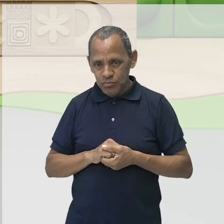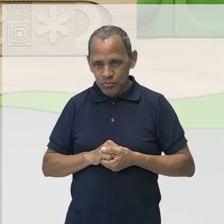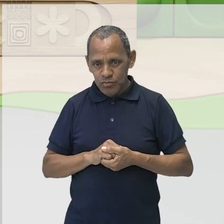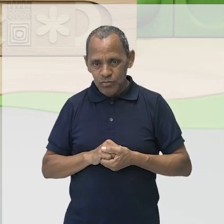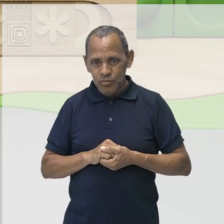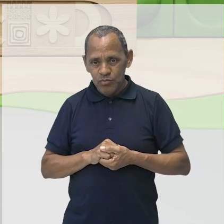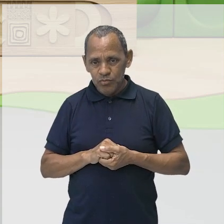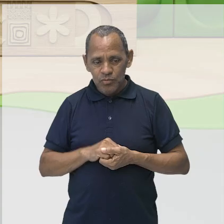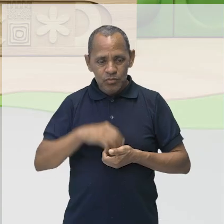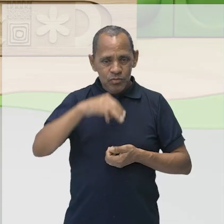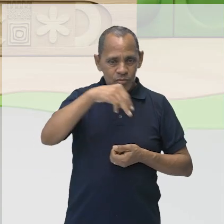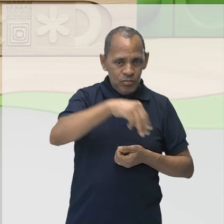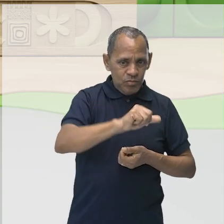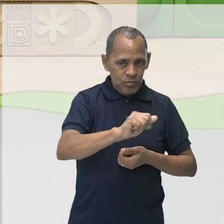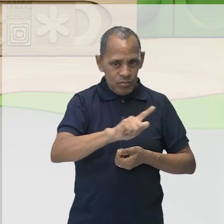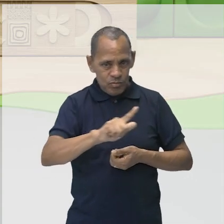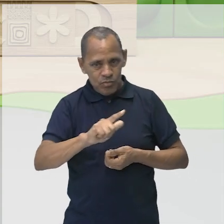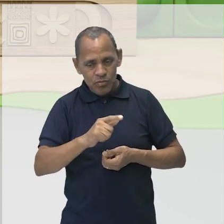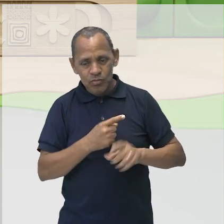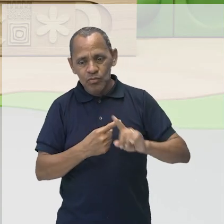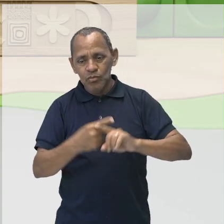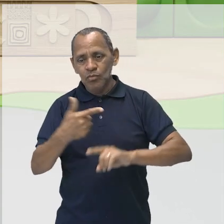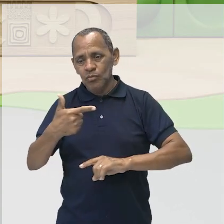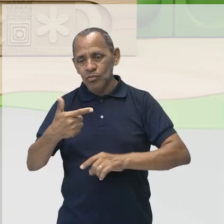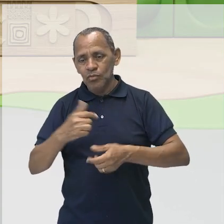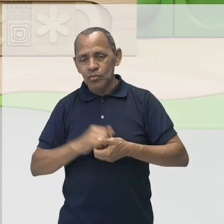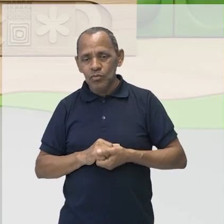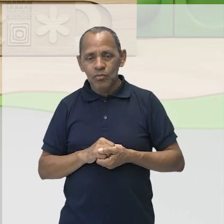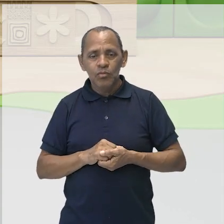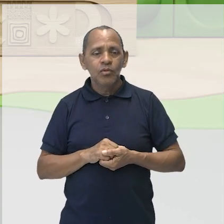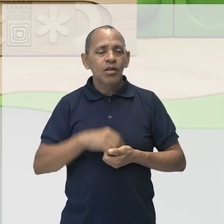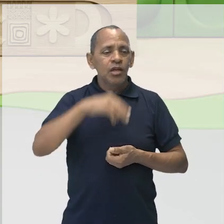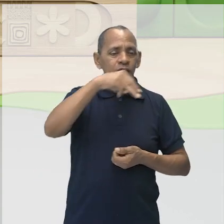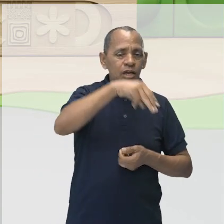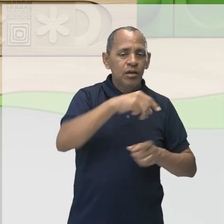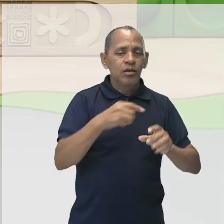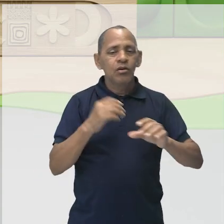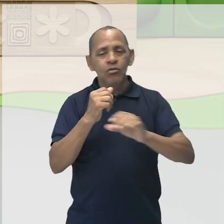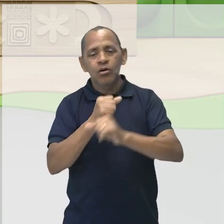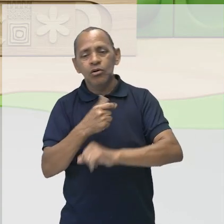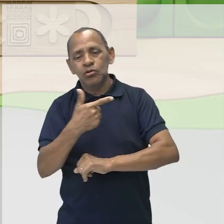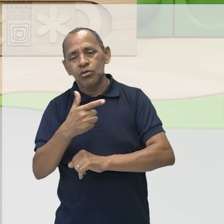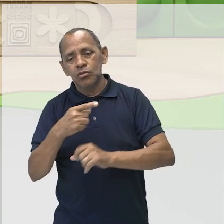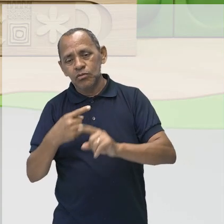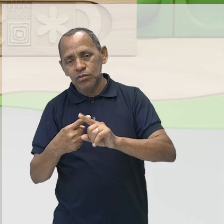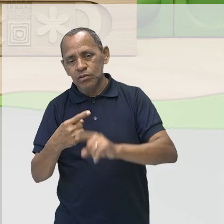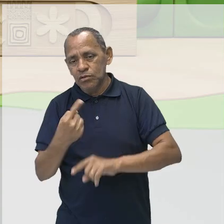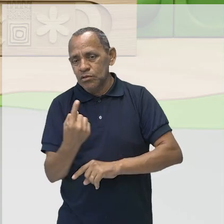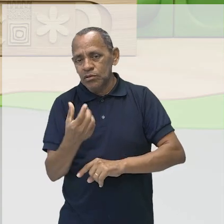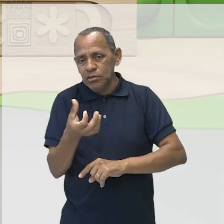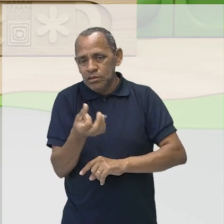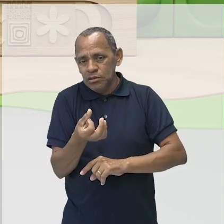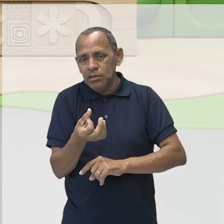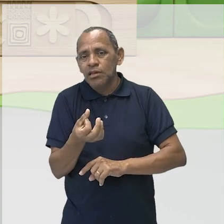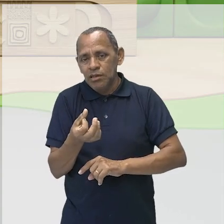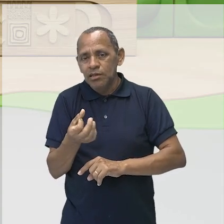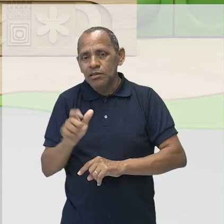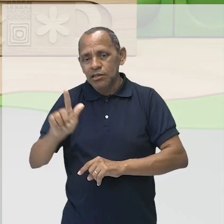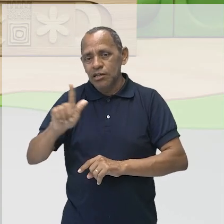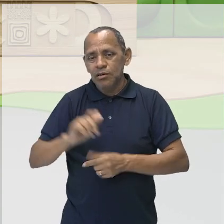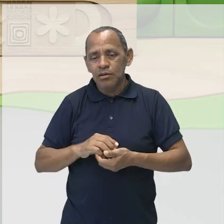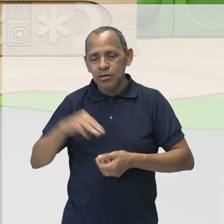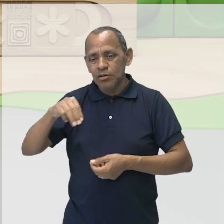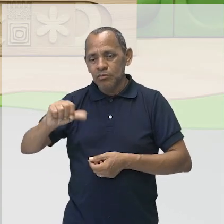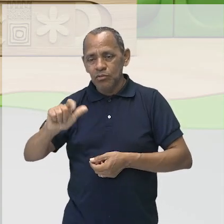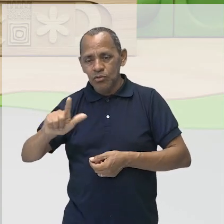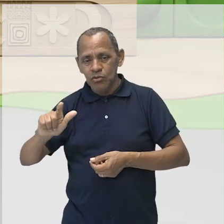do elemento oxigênio por 2. Então, nós temos M igual a 2 vezes 16 gramas por mol, que nos dá um resultado